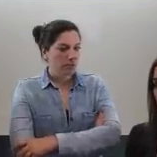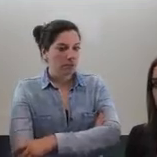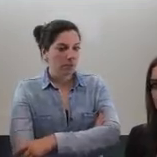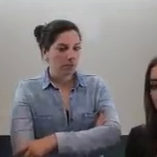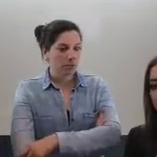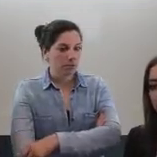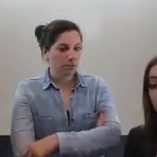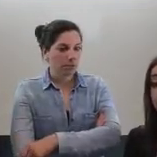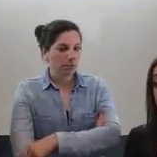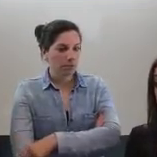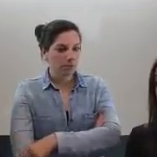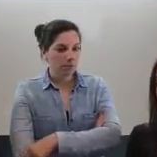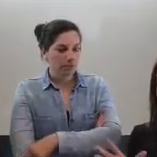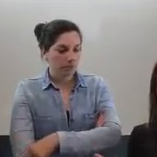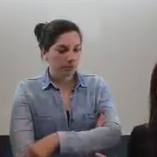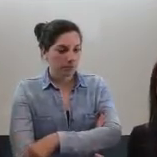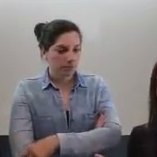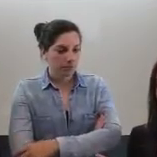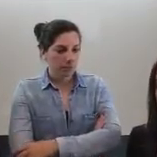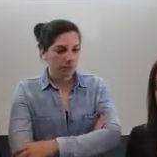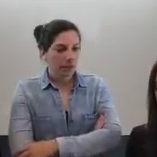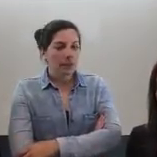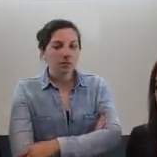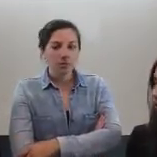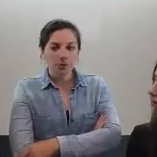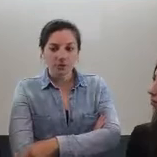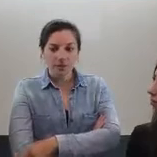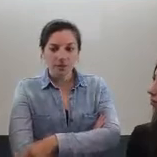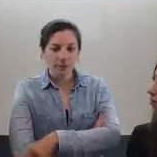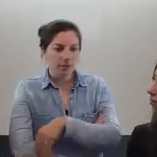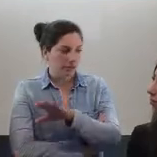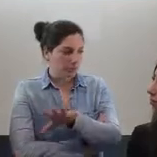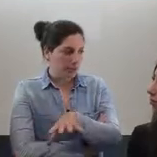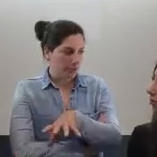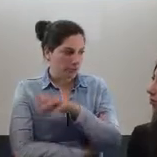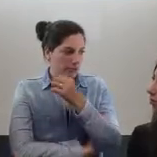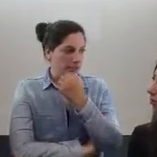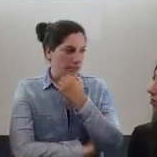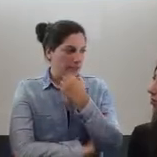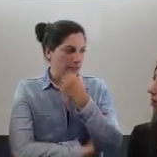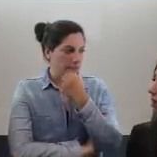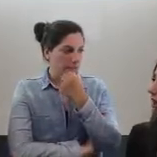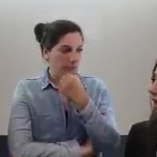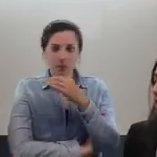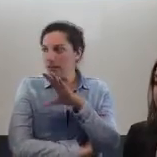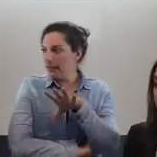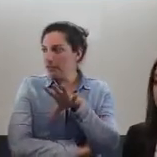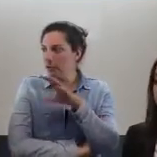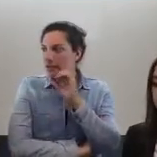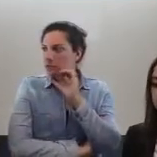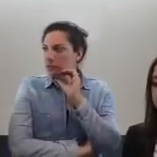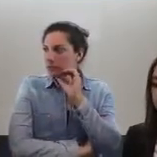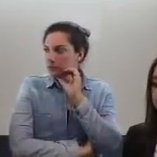vai conversar um pouquinho agora, que daí ela é mais ampla a busca, né? E a gente consegue ter uma relação dos periódicos que tem?